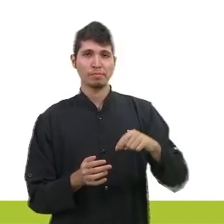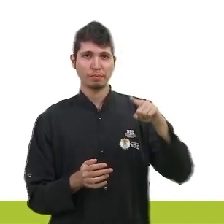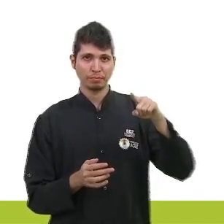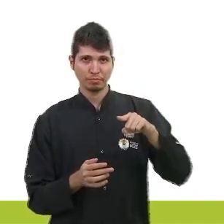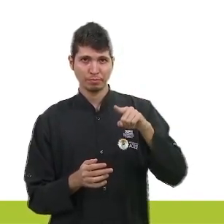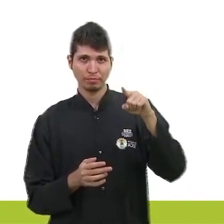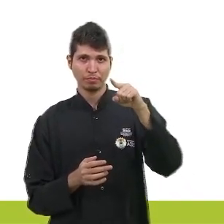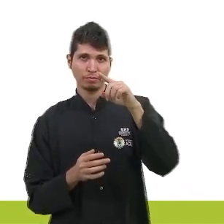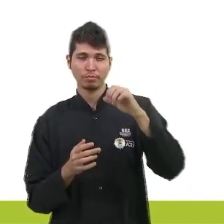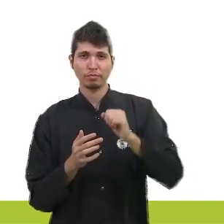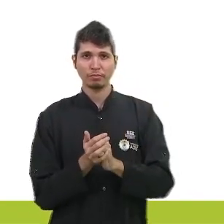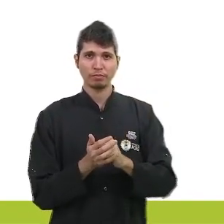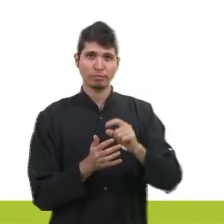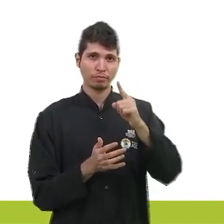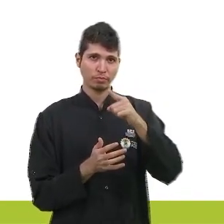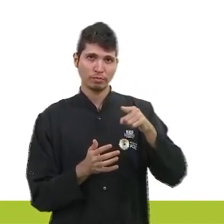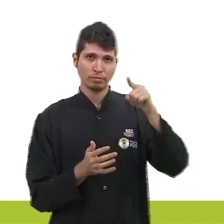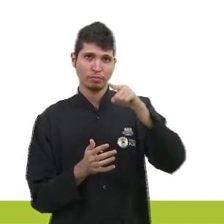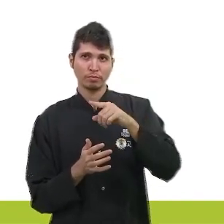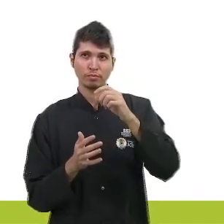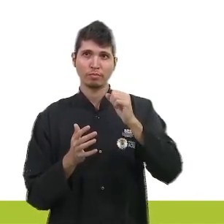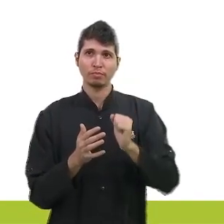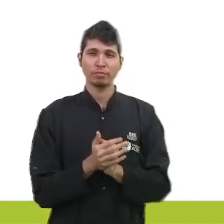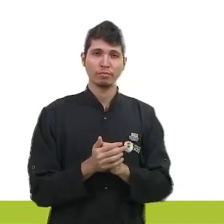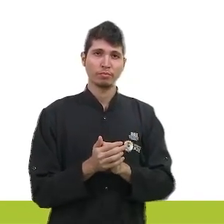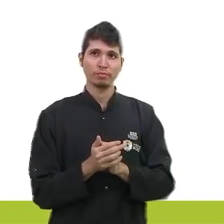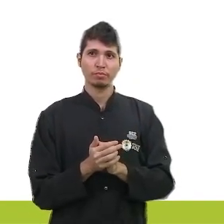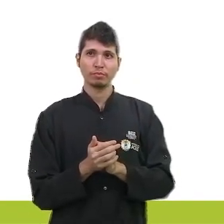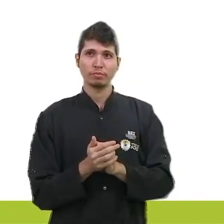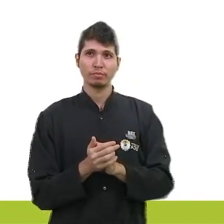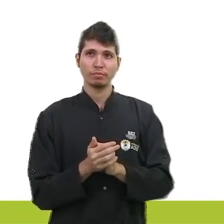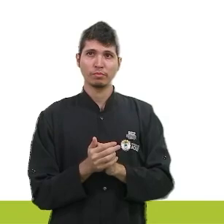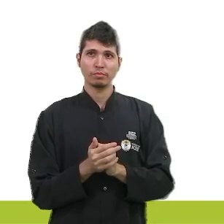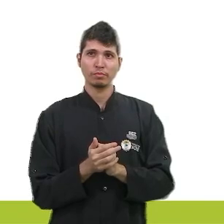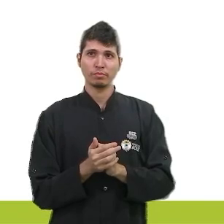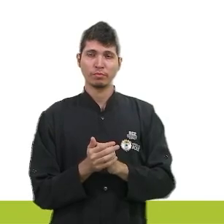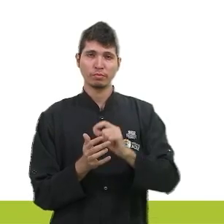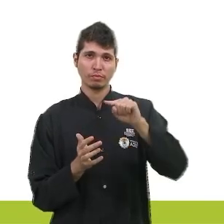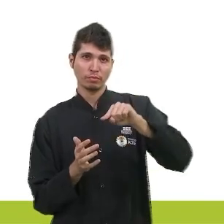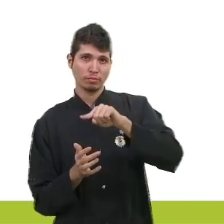considere também um arco AC, esse arco aqui, maior.